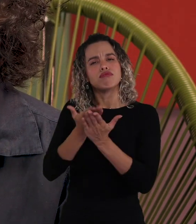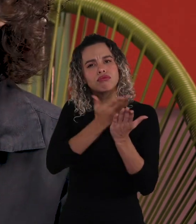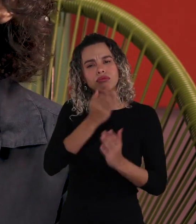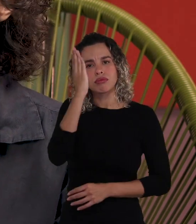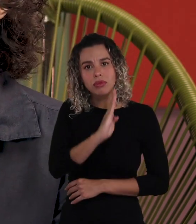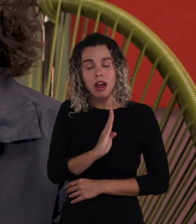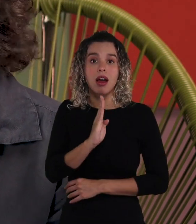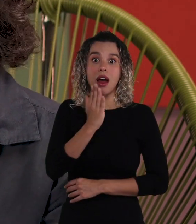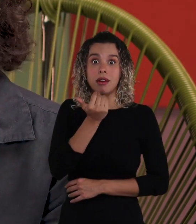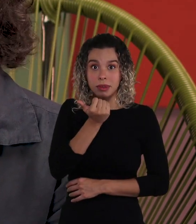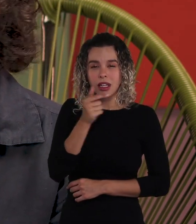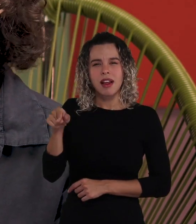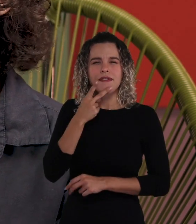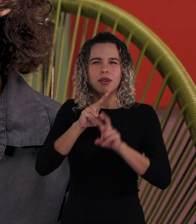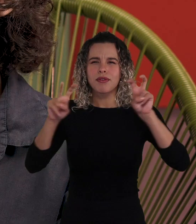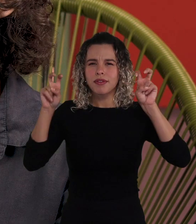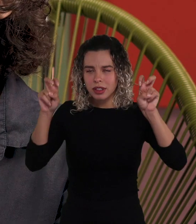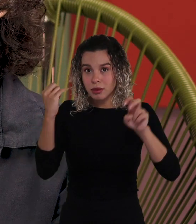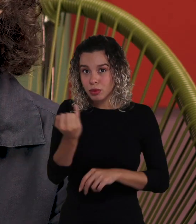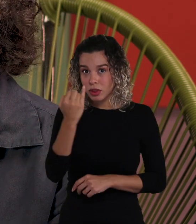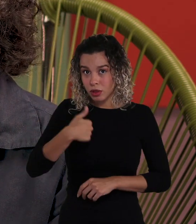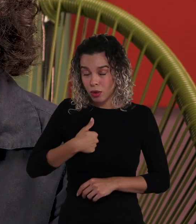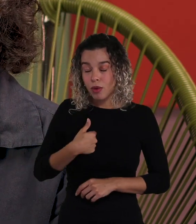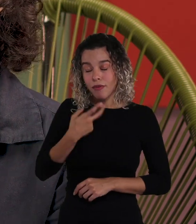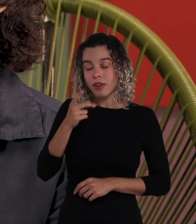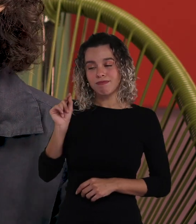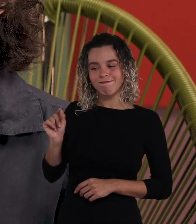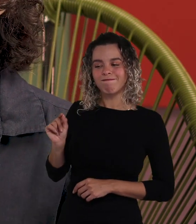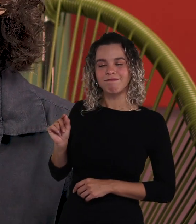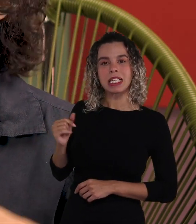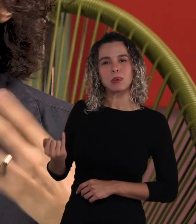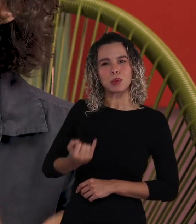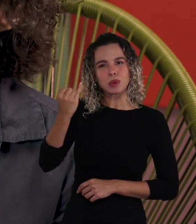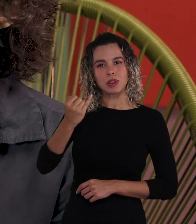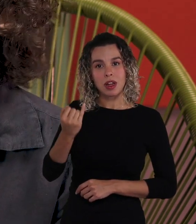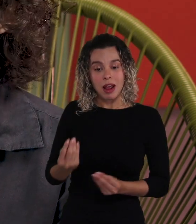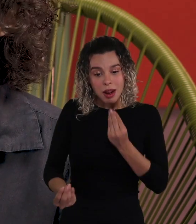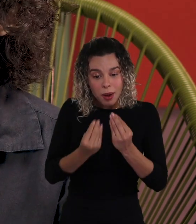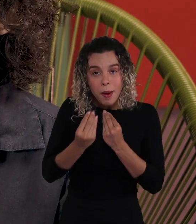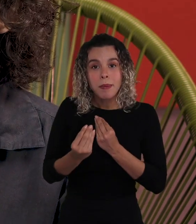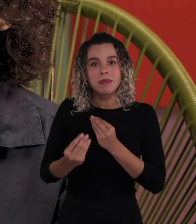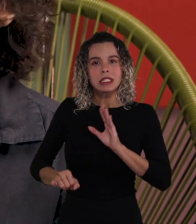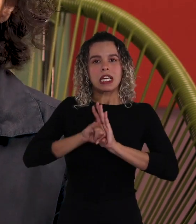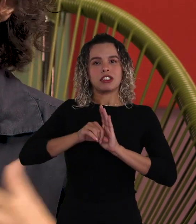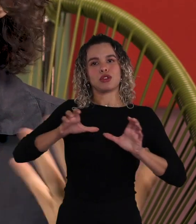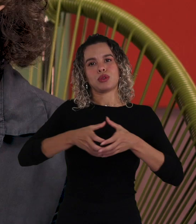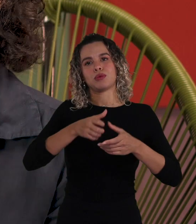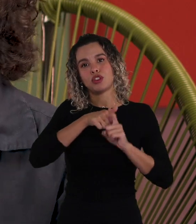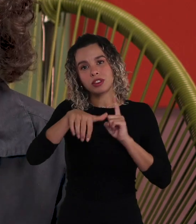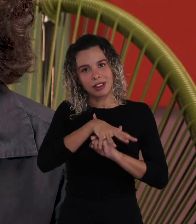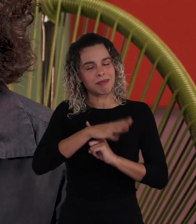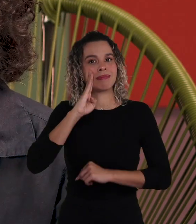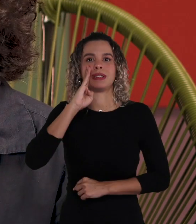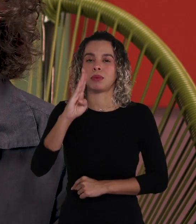alimentação no Brasil, e ele disse uma frase que eu acho bem importante, que a alimentação, ela marca os grupos sociais mais do que